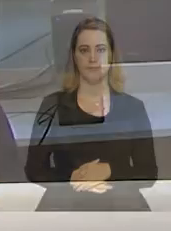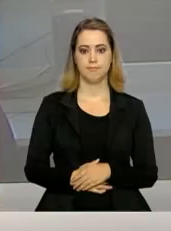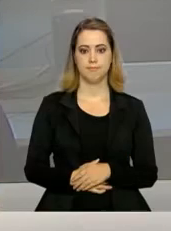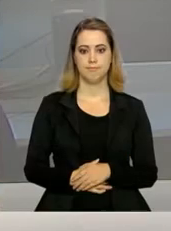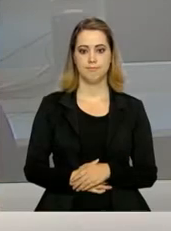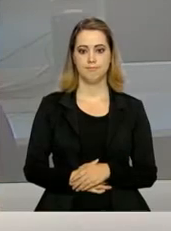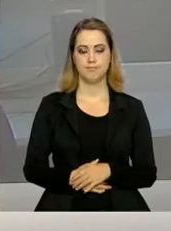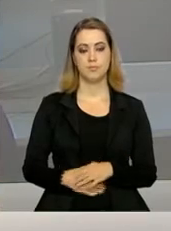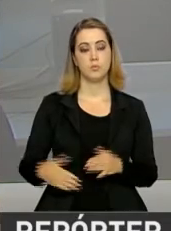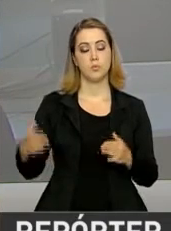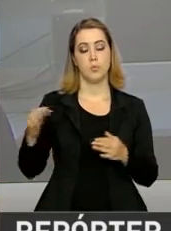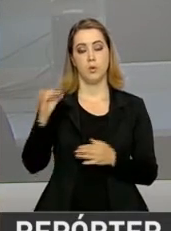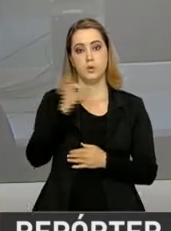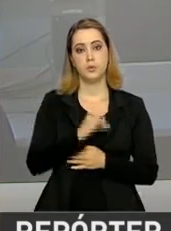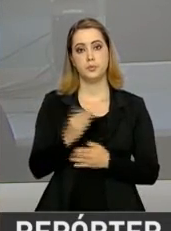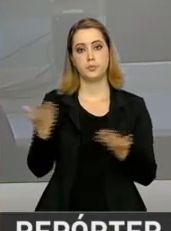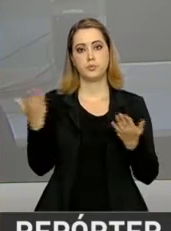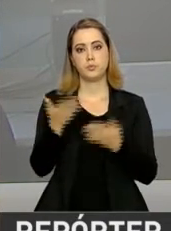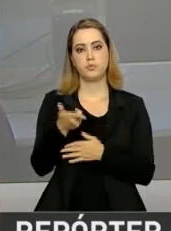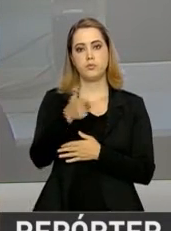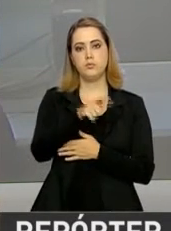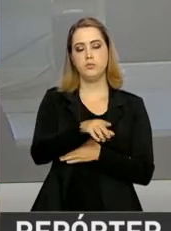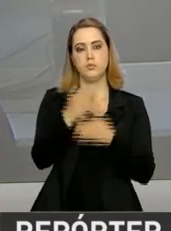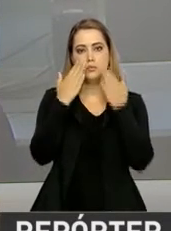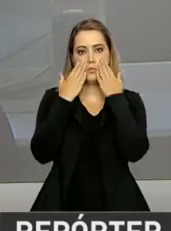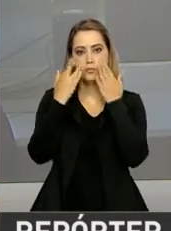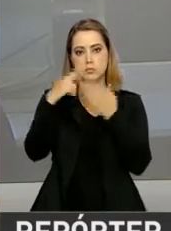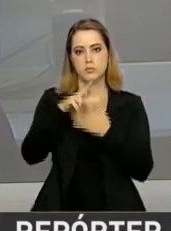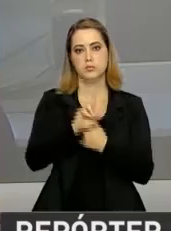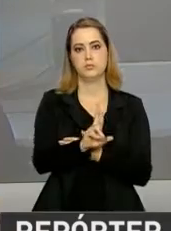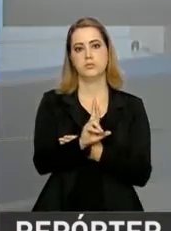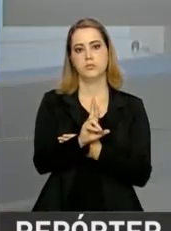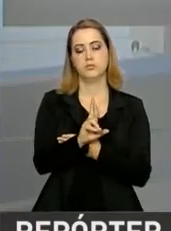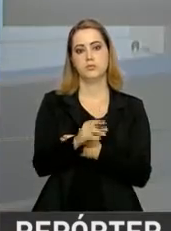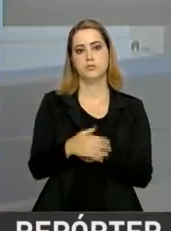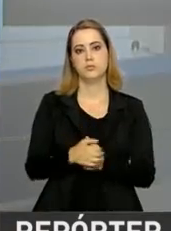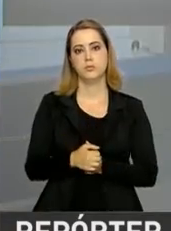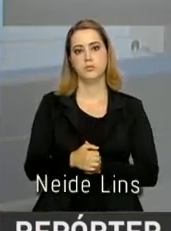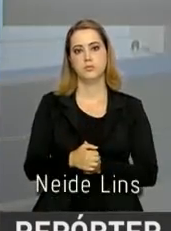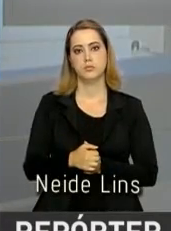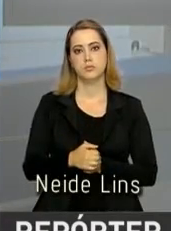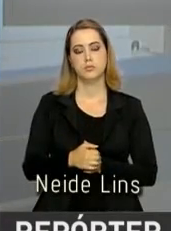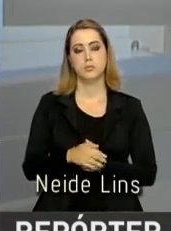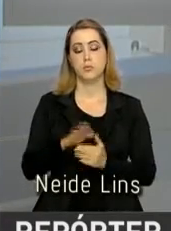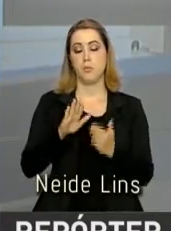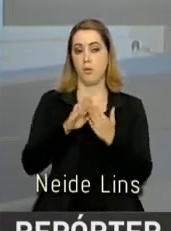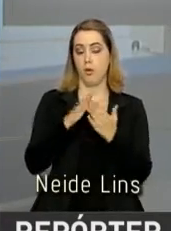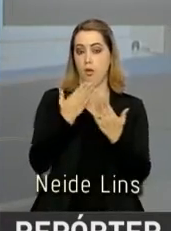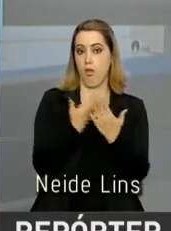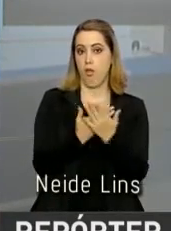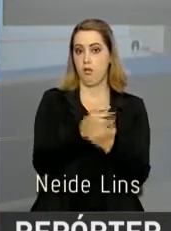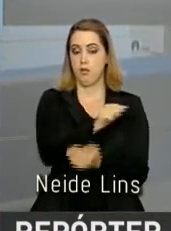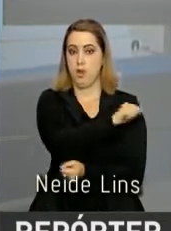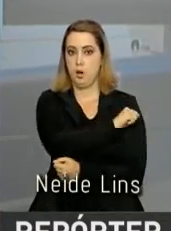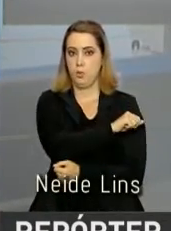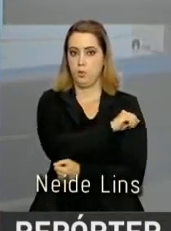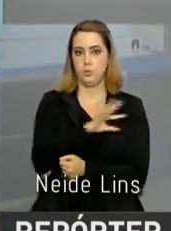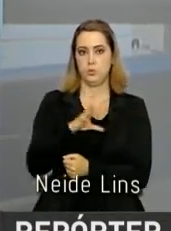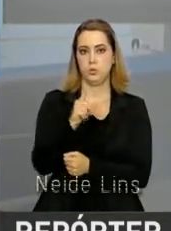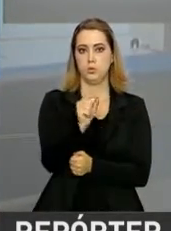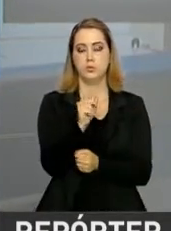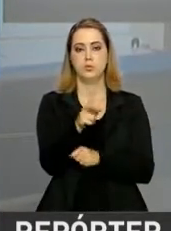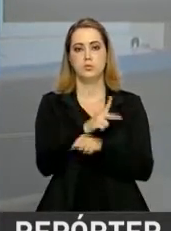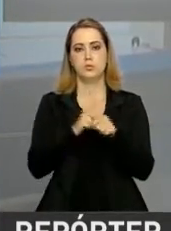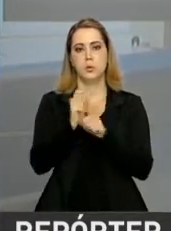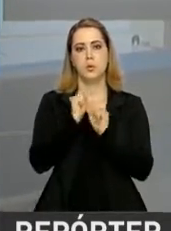olá estamos de volta com mais uma edição do repórter nbr estudantes de todo o país podem participar das atividades da